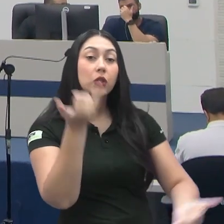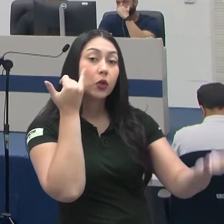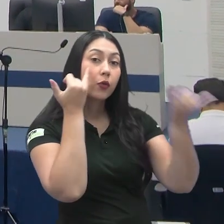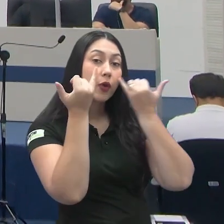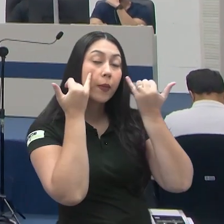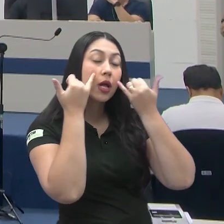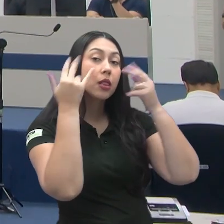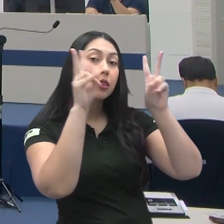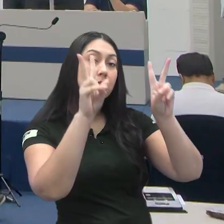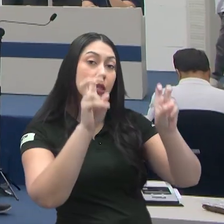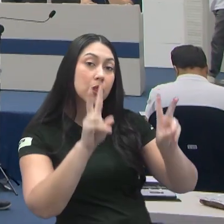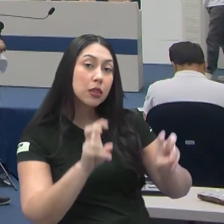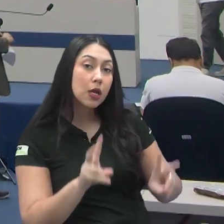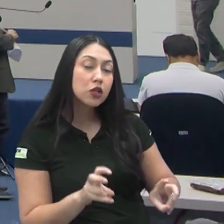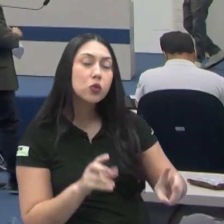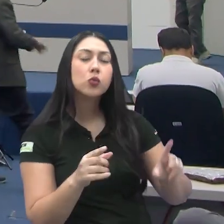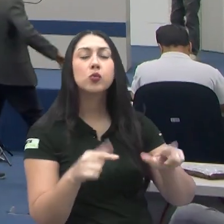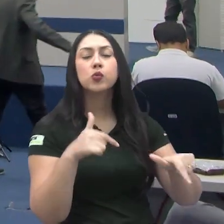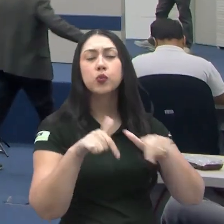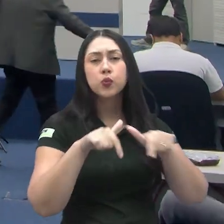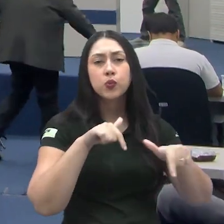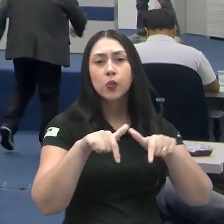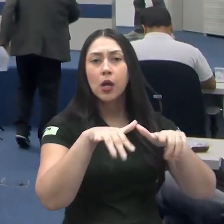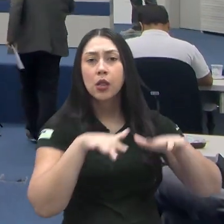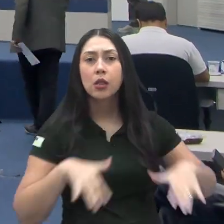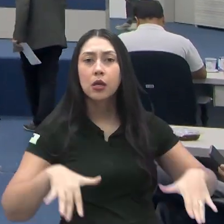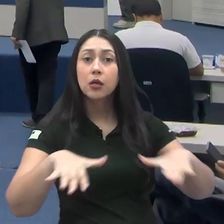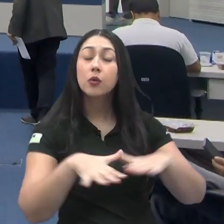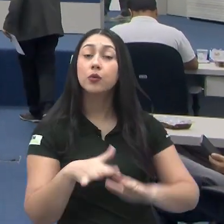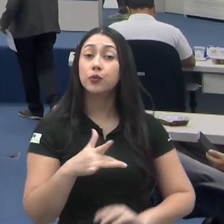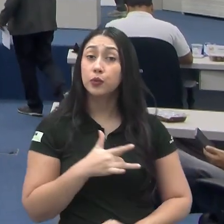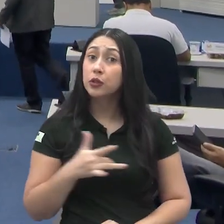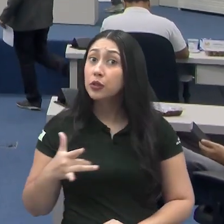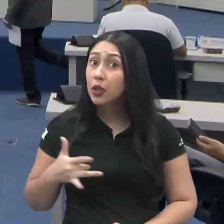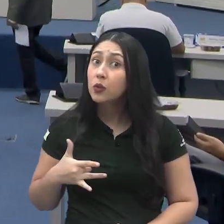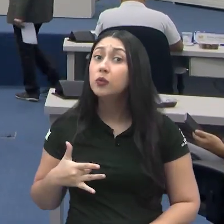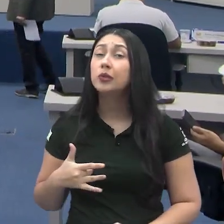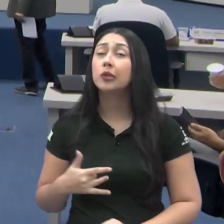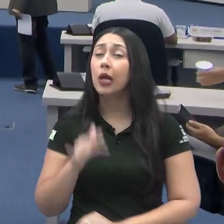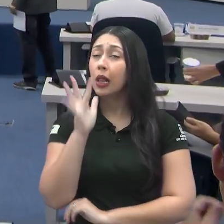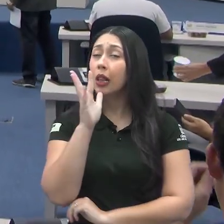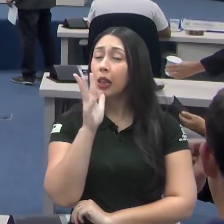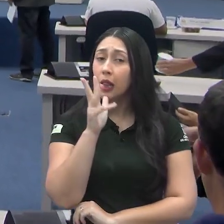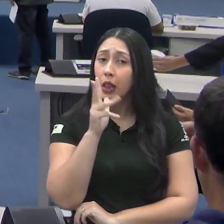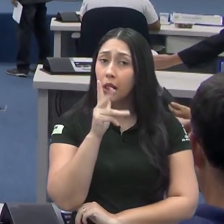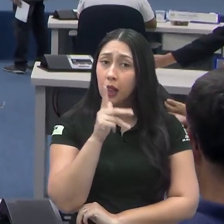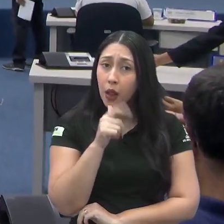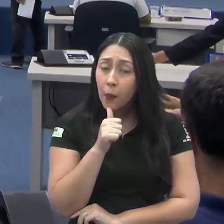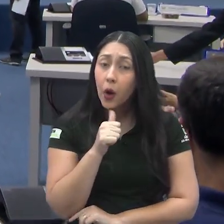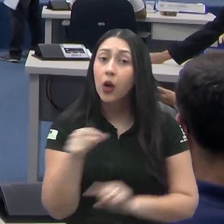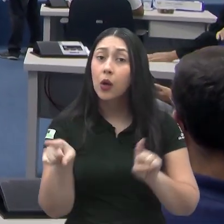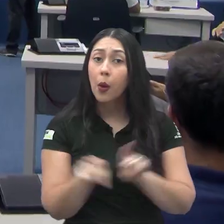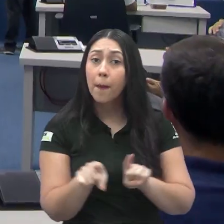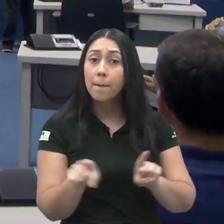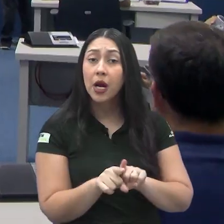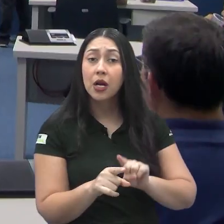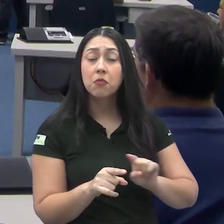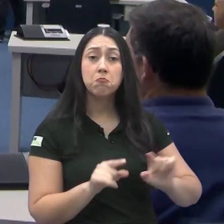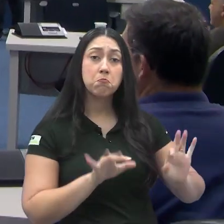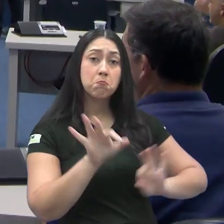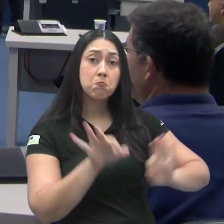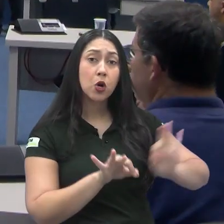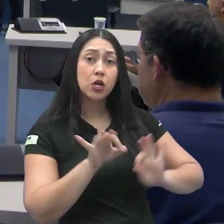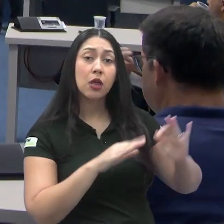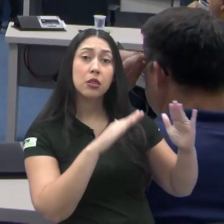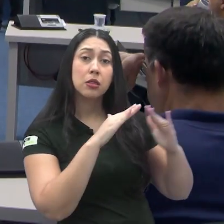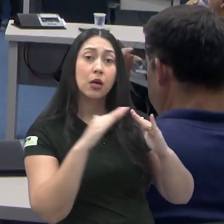informação abordavam a condução de serviços na área da saúde, fila de espera em programas